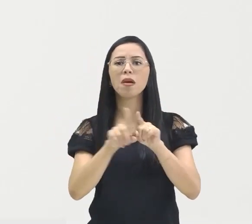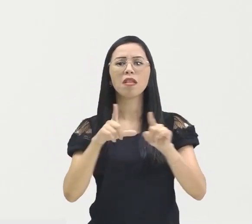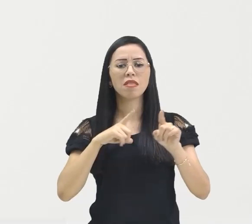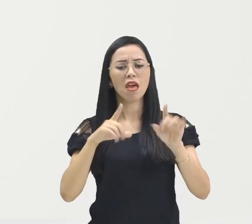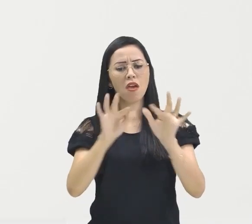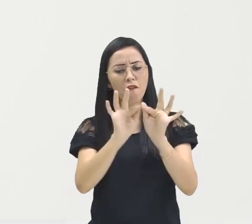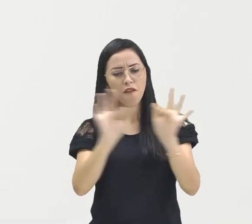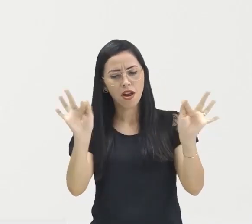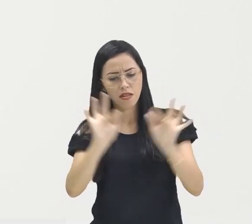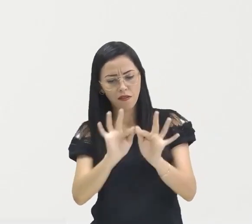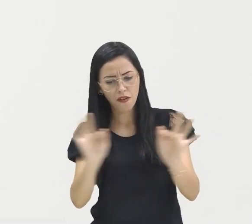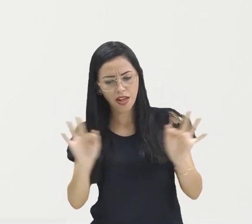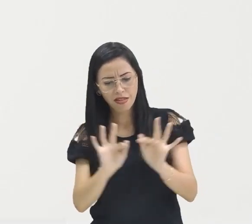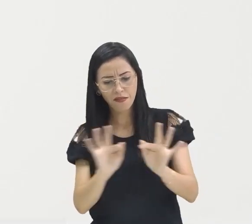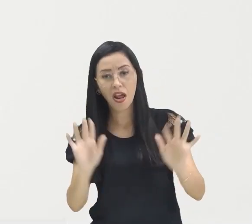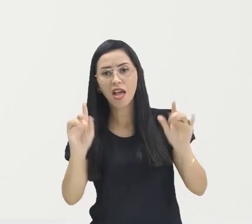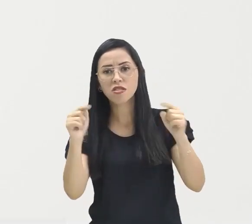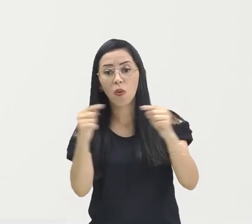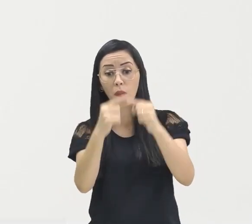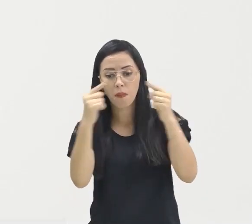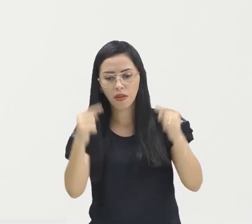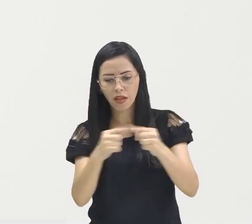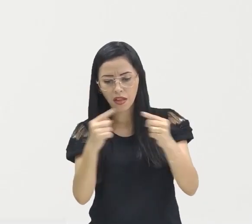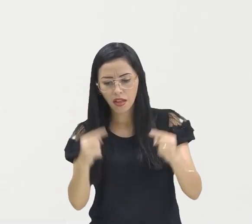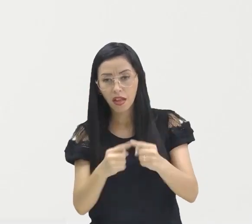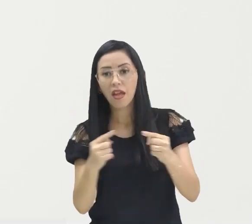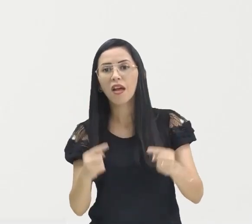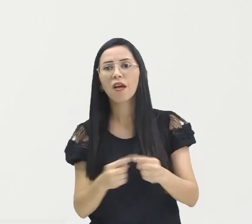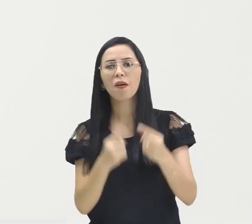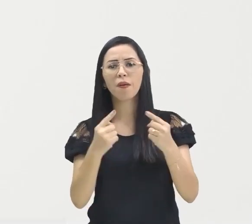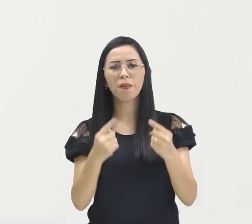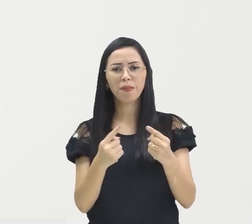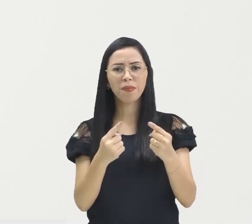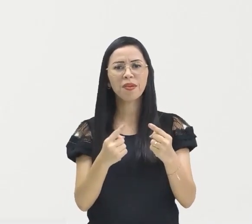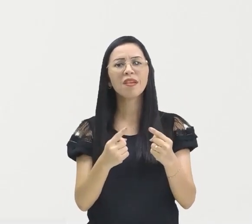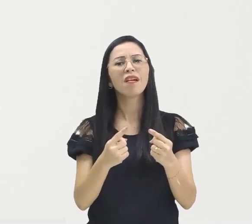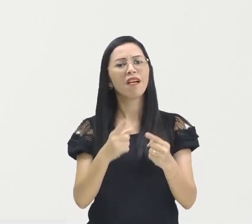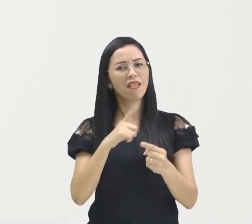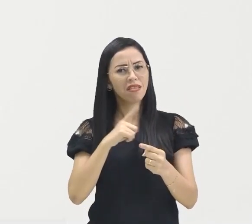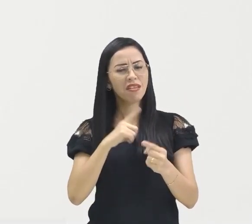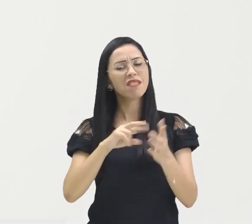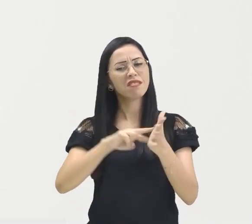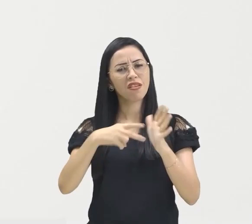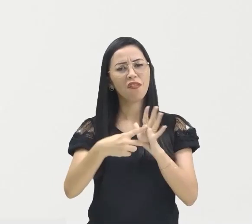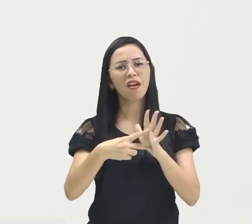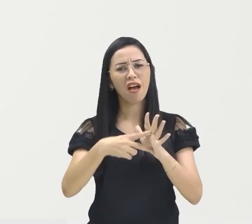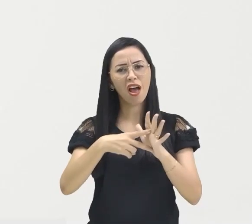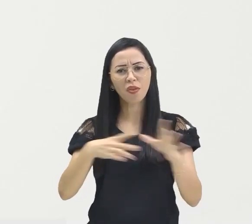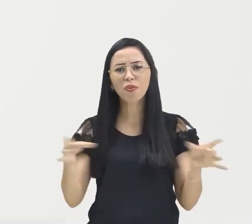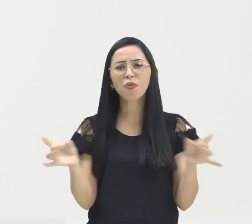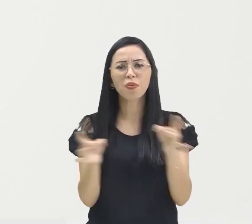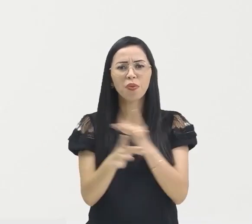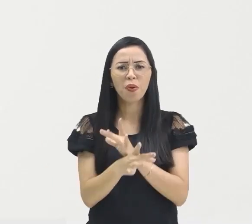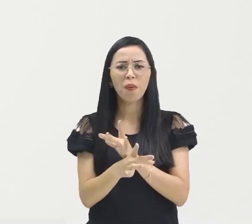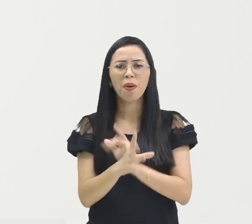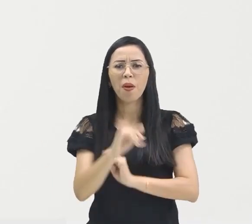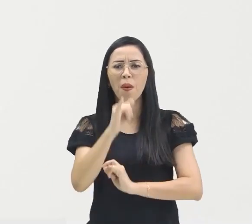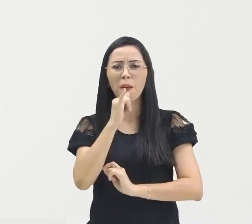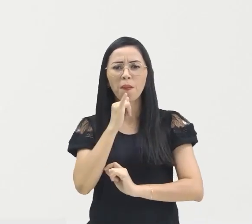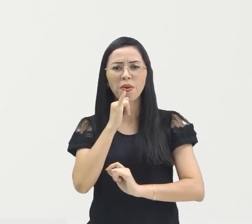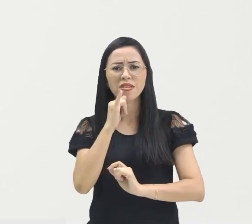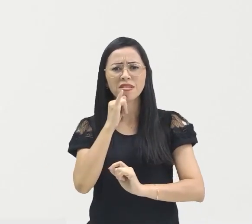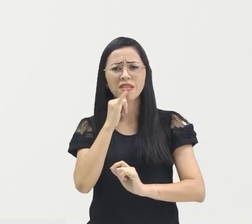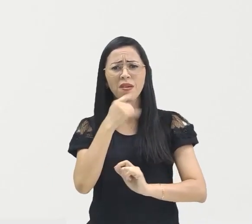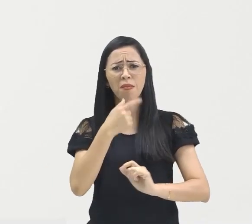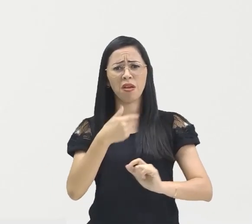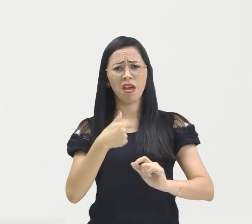ampliado por outros que poderão vir, formando assim um sentido completo. Se eu passar uma informação que não tenha sentido para o meu leitor,